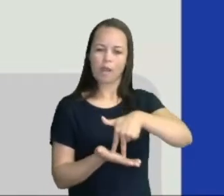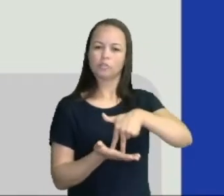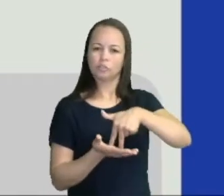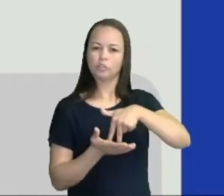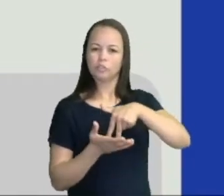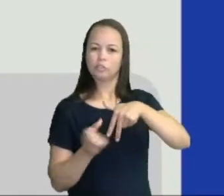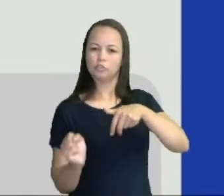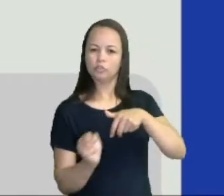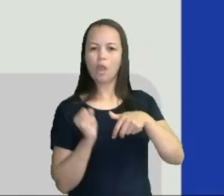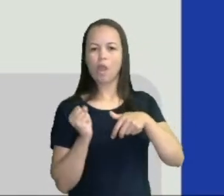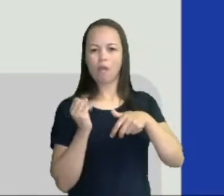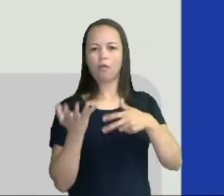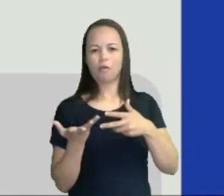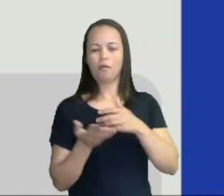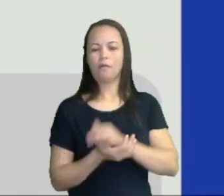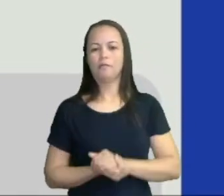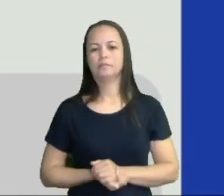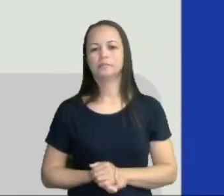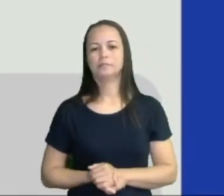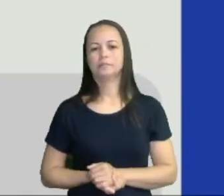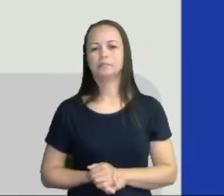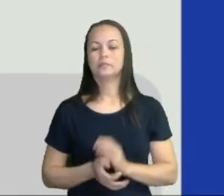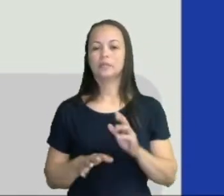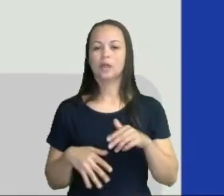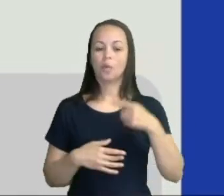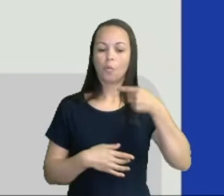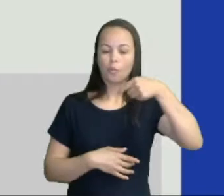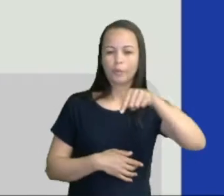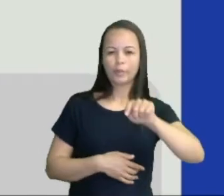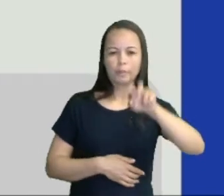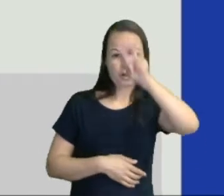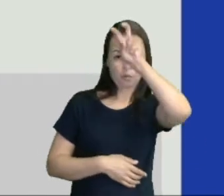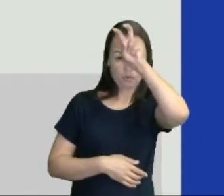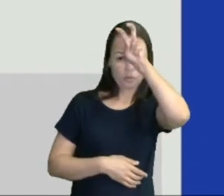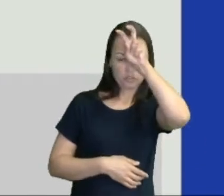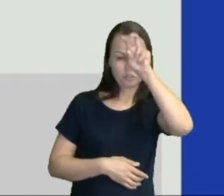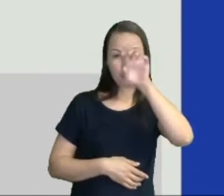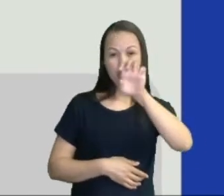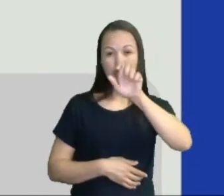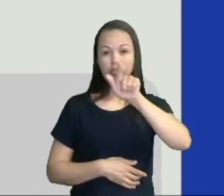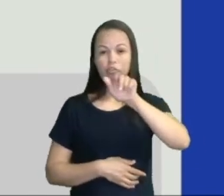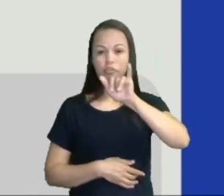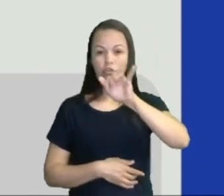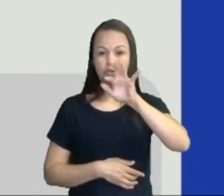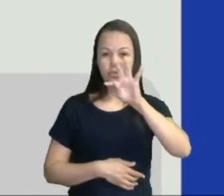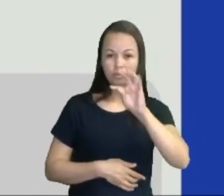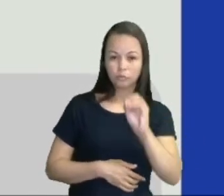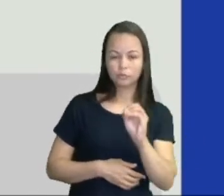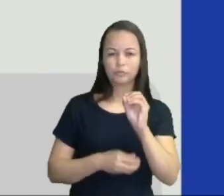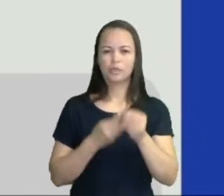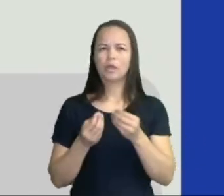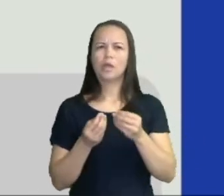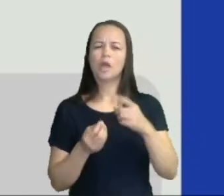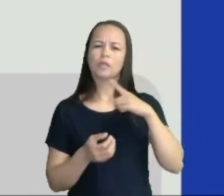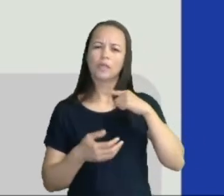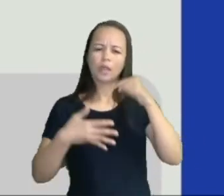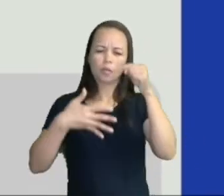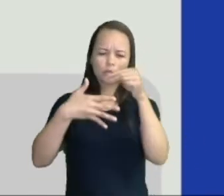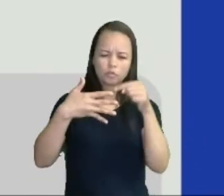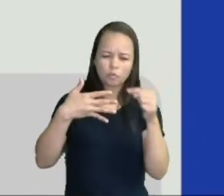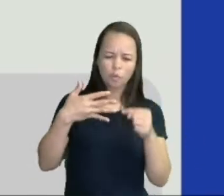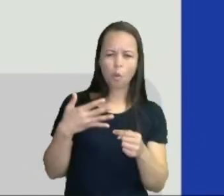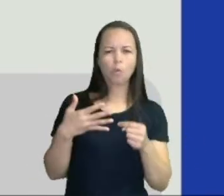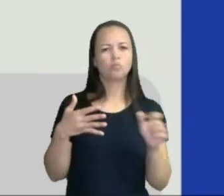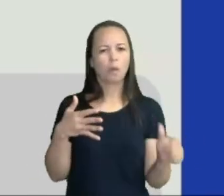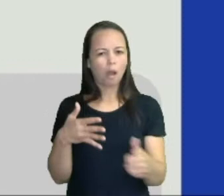herói. Então, ao ir para o Egito, ele também tem alguns pontos